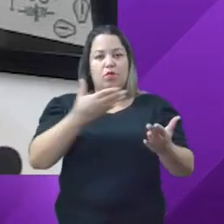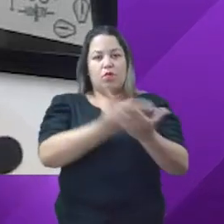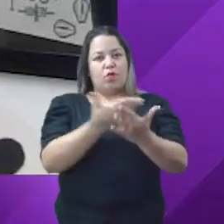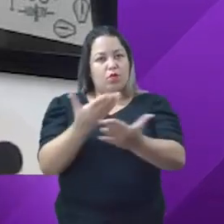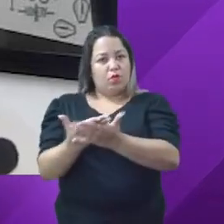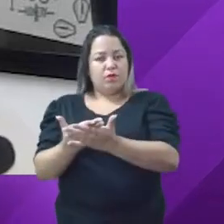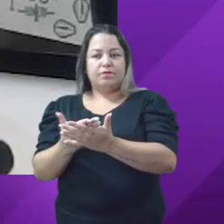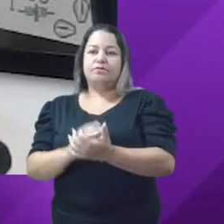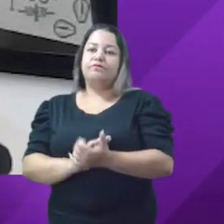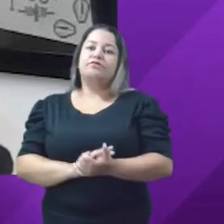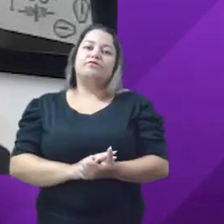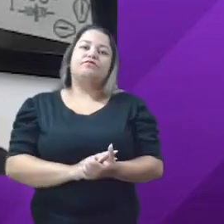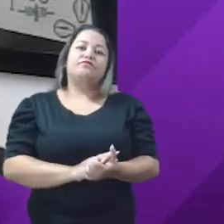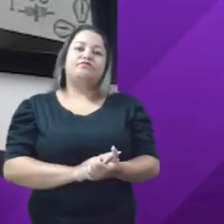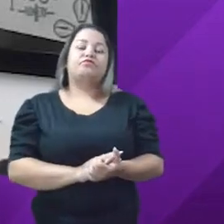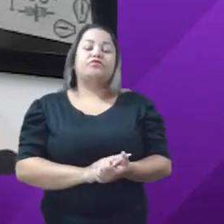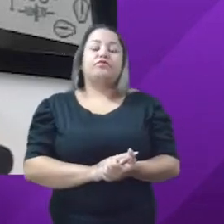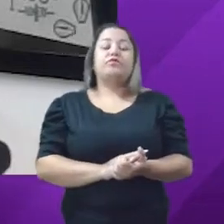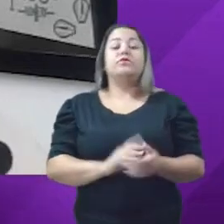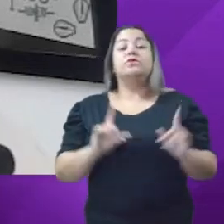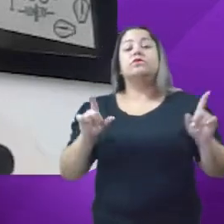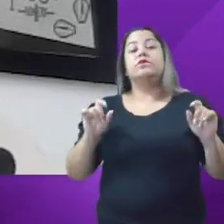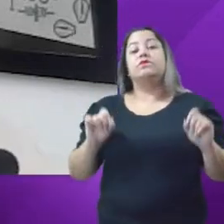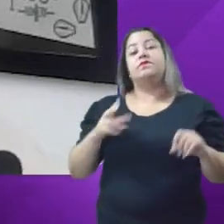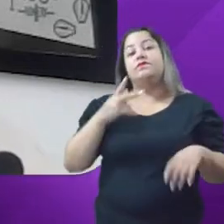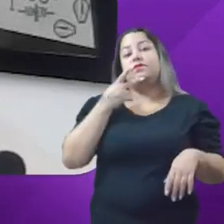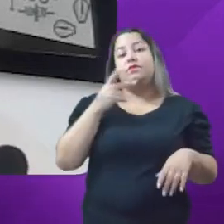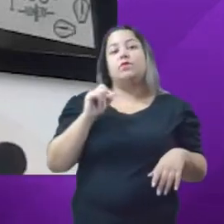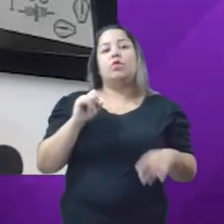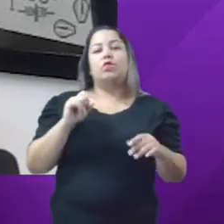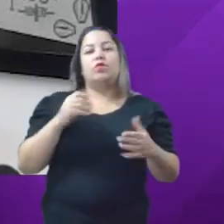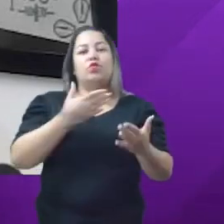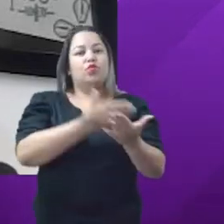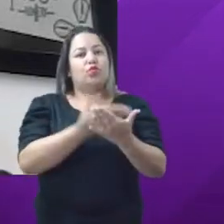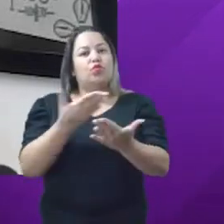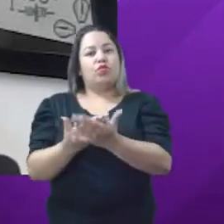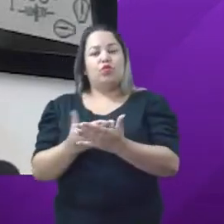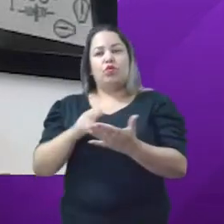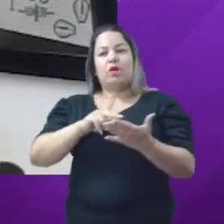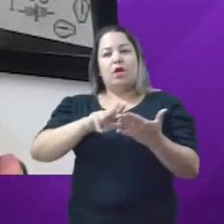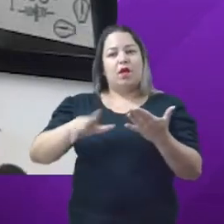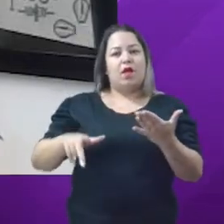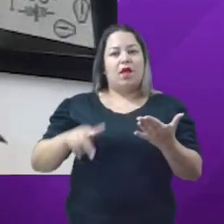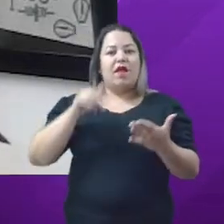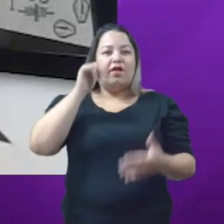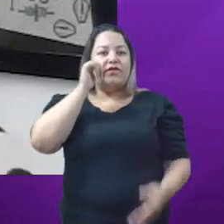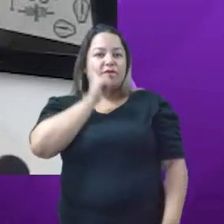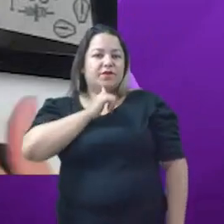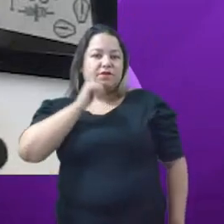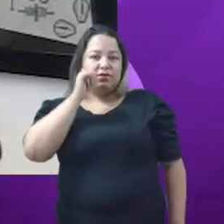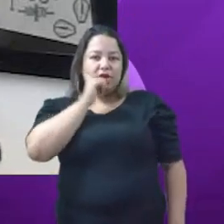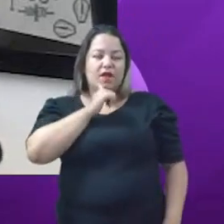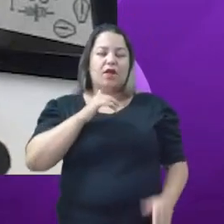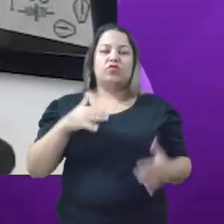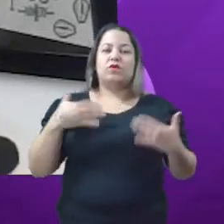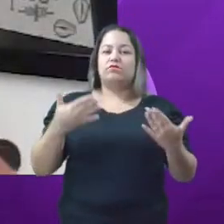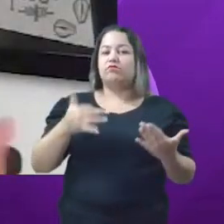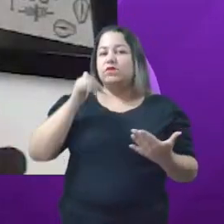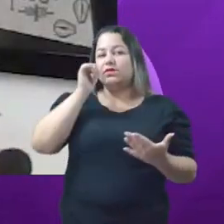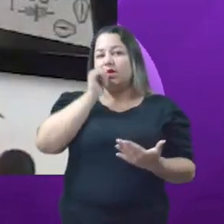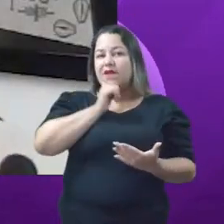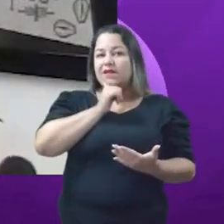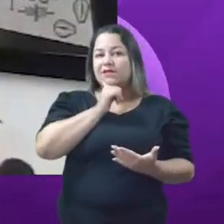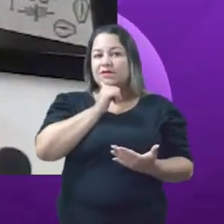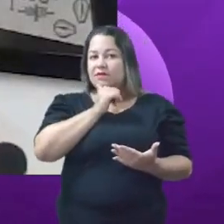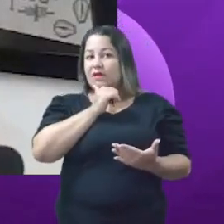gênero. Geralmente, quando falamos em estudos de gênero, a gente remete às feminilidades, às mulheres,